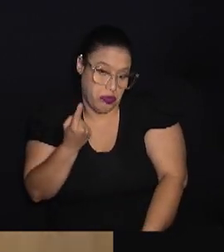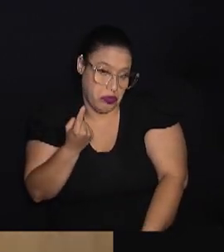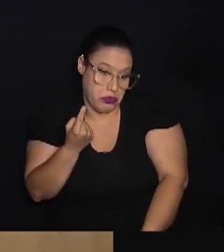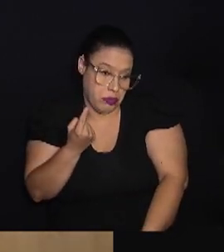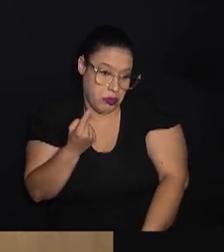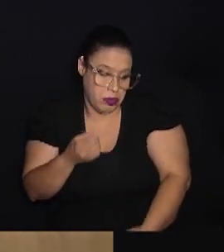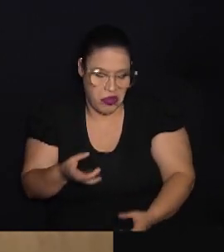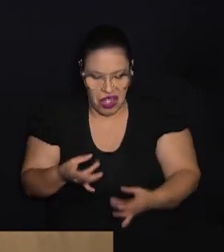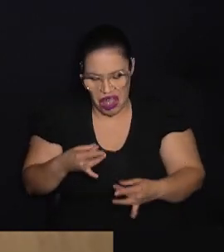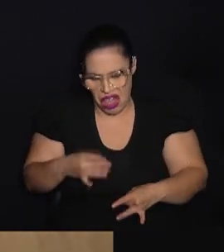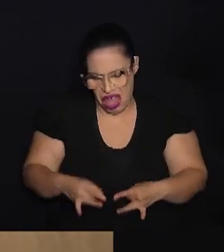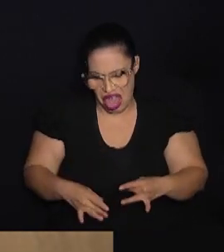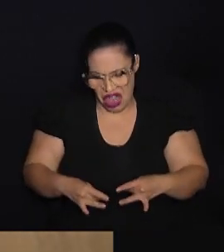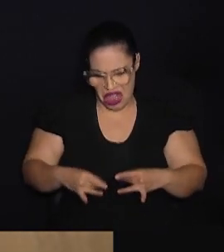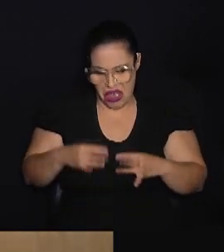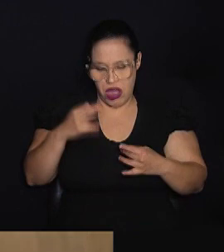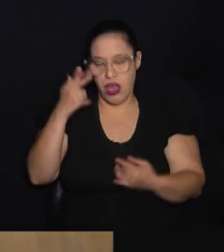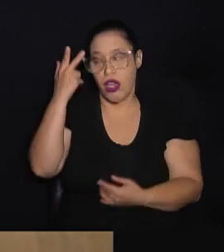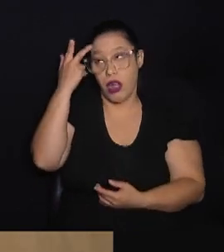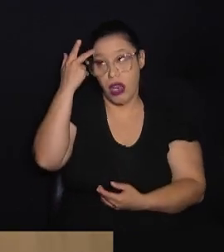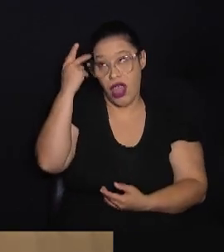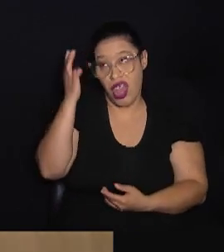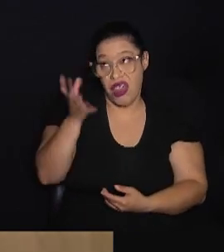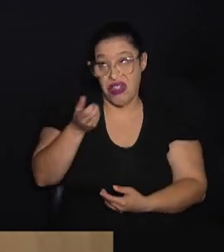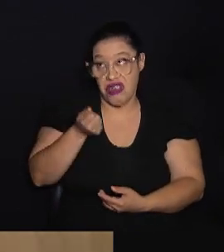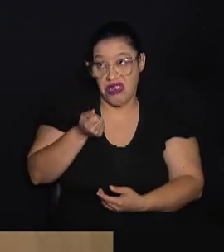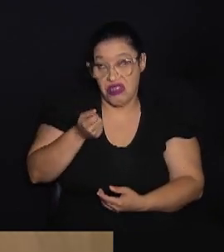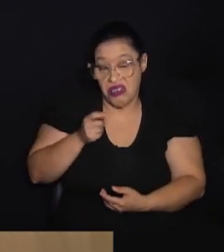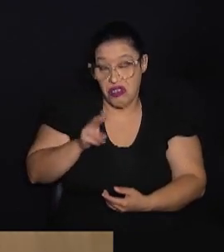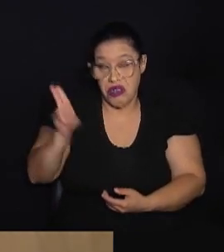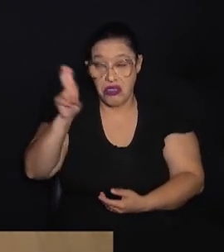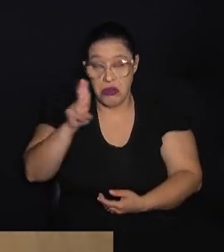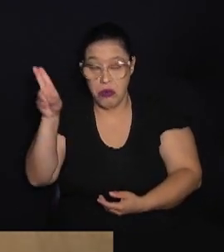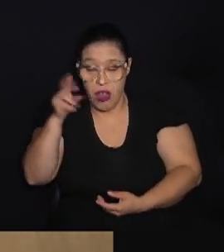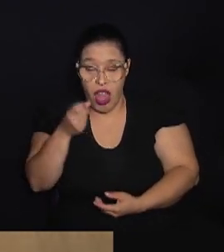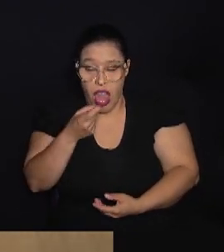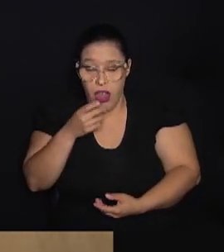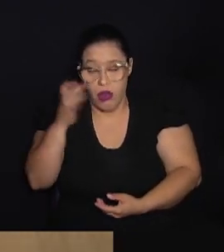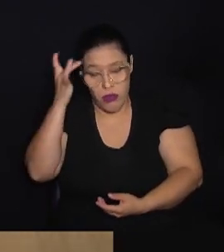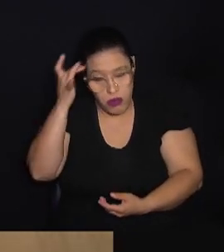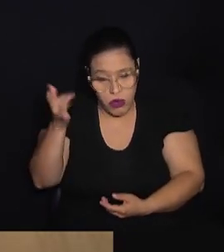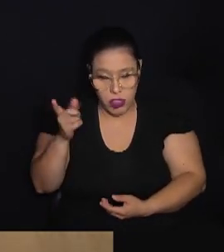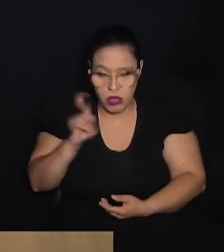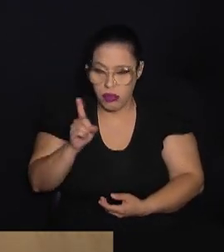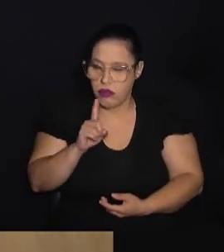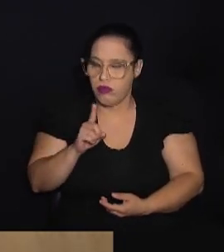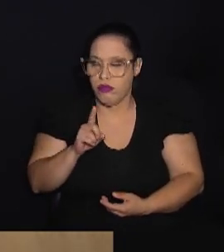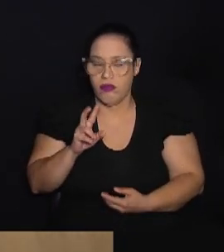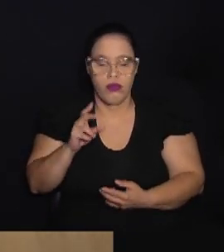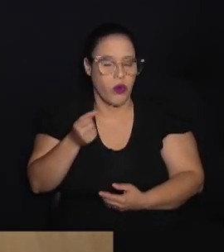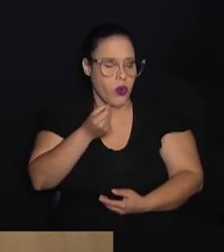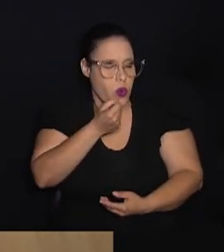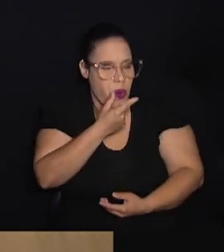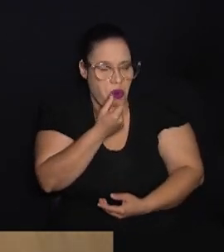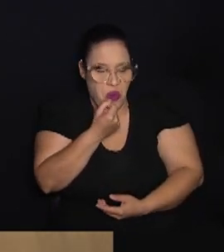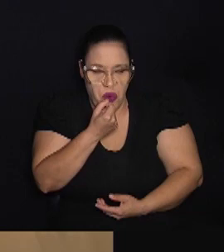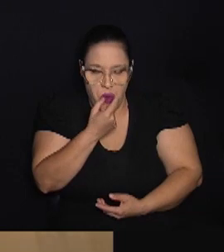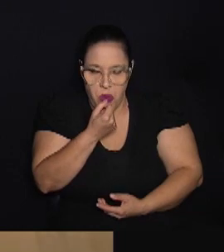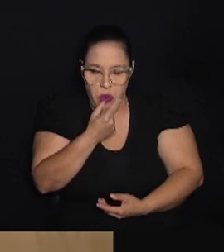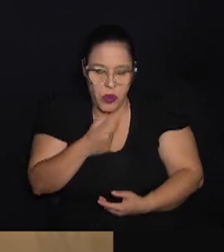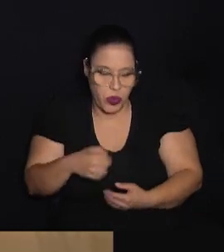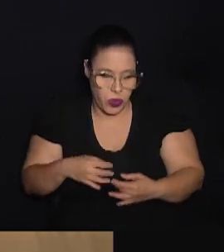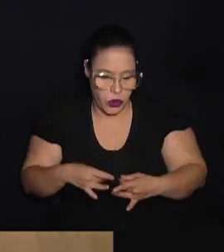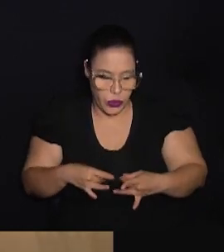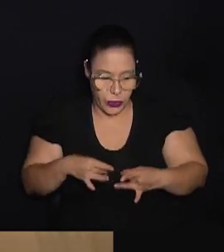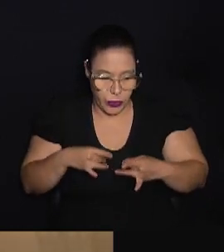hormônio, é natural, e muitas pessoas, não, mas todo mundo usa, é fácil de usar, não. qualquer medicação, né, hormonal